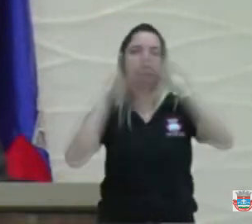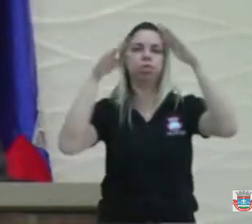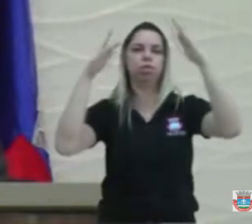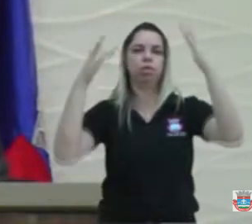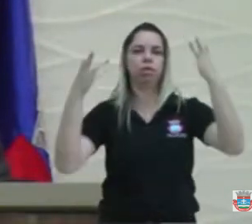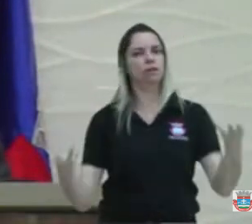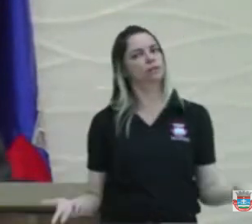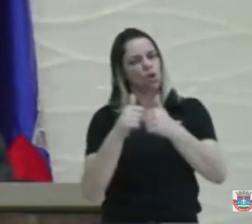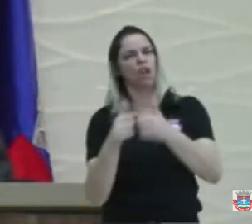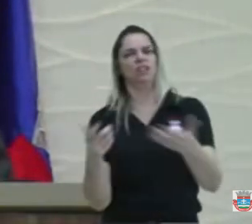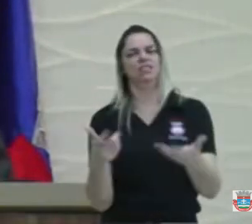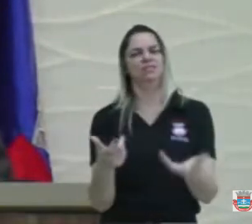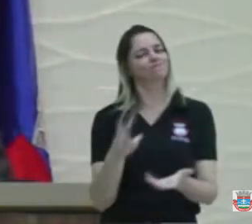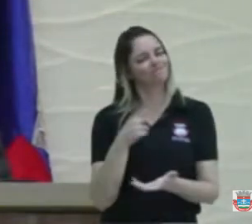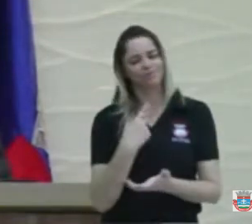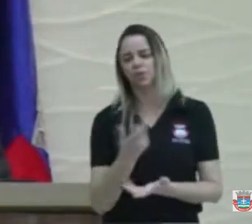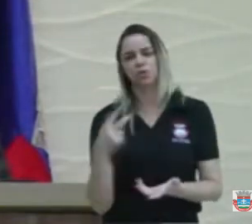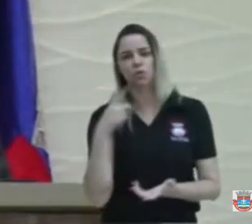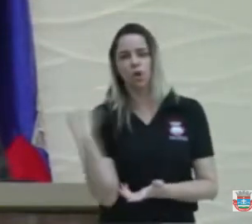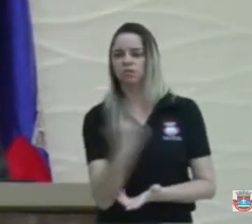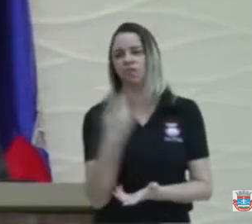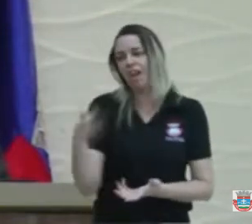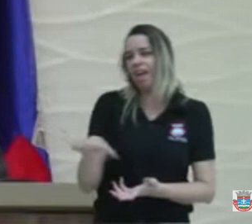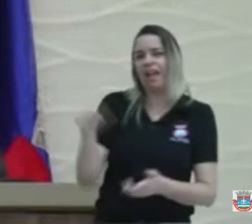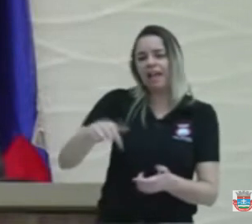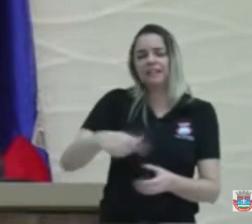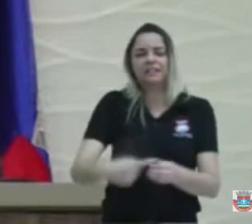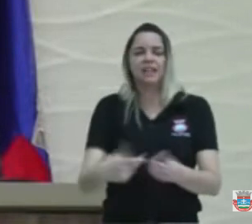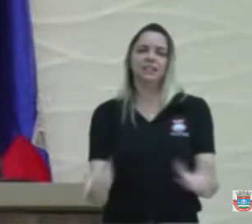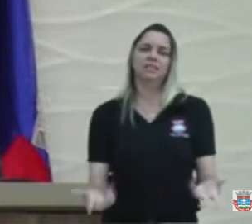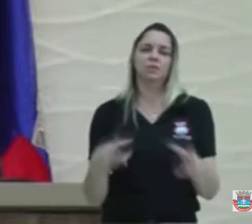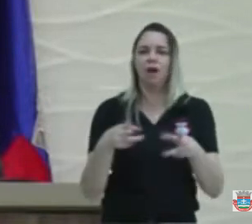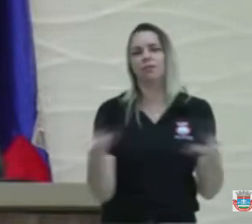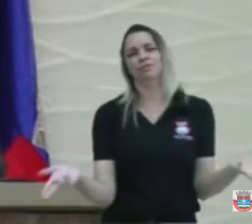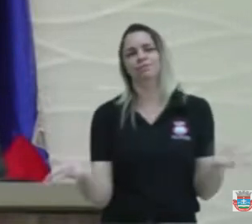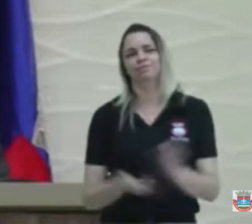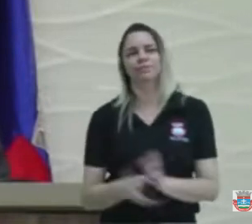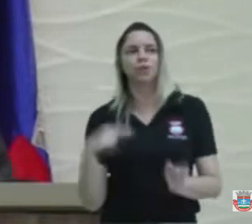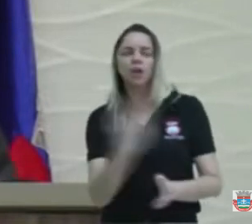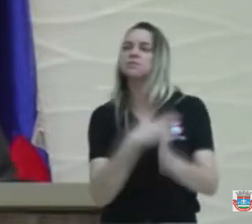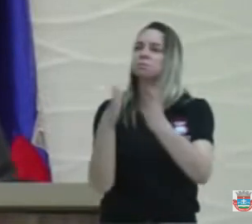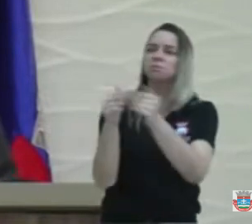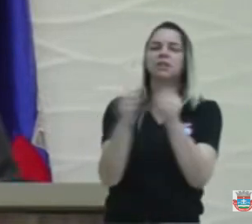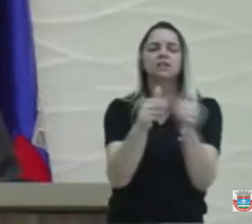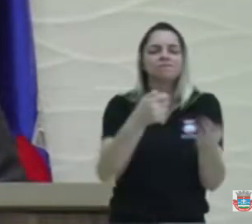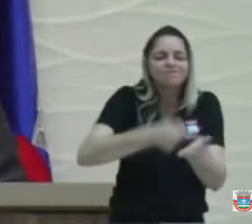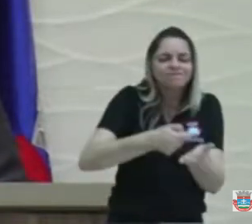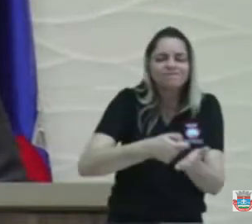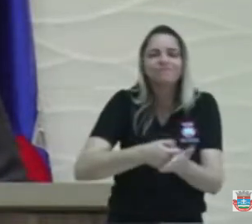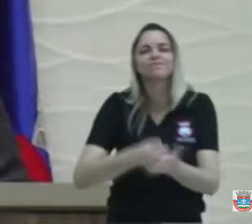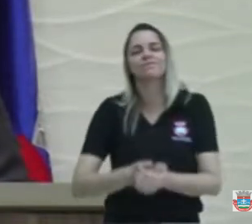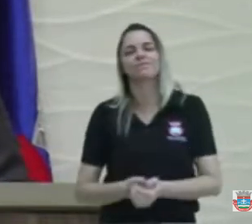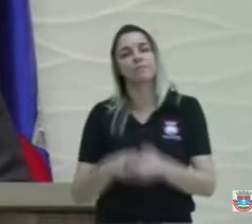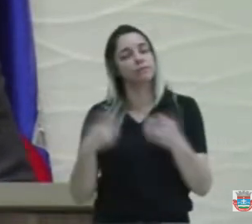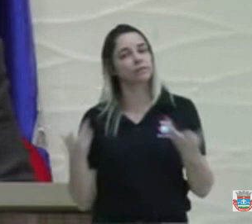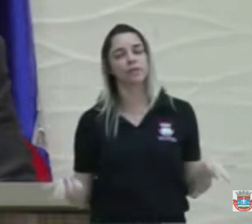escolar. A gente não quer que aconteça também aqui no nosso município. Então é isso que a gente vem reivindicando. É isso que a gente vem cobrando. Na